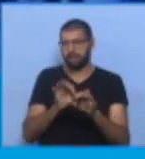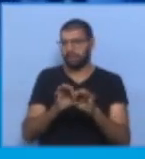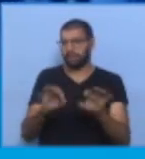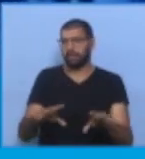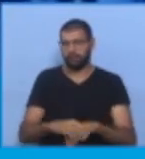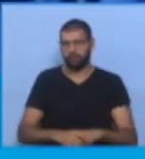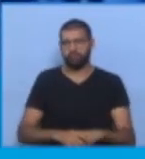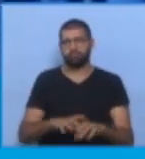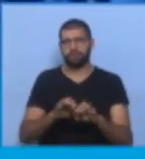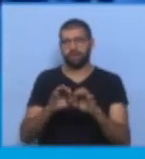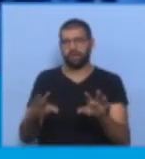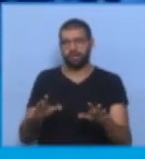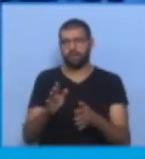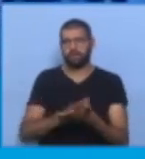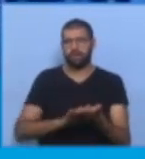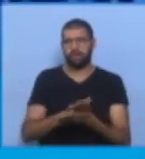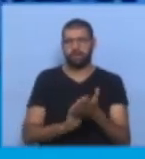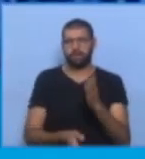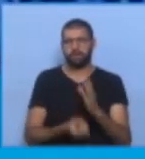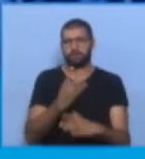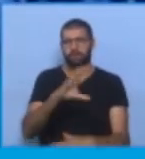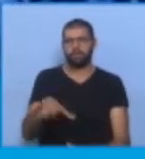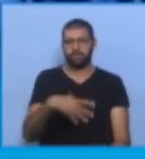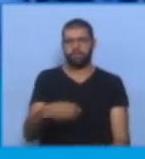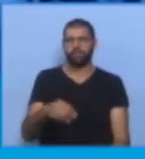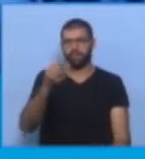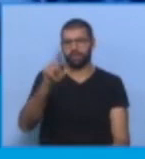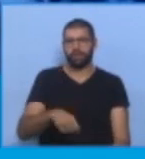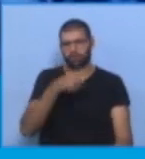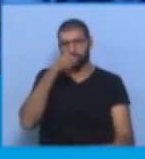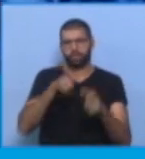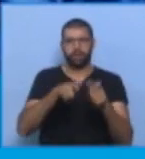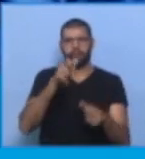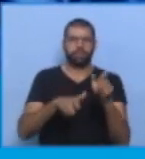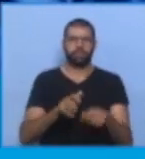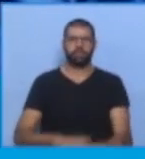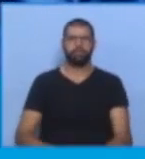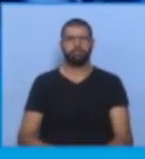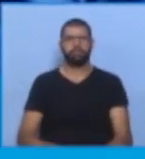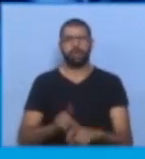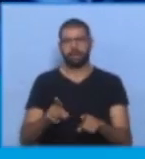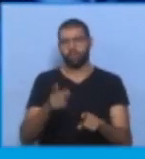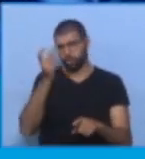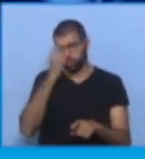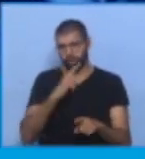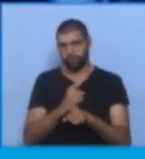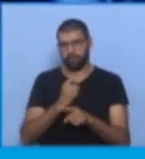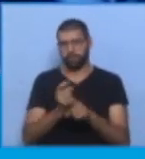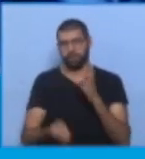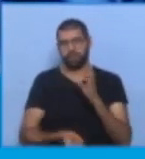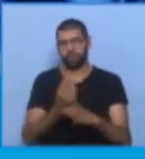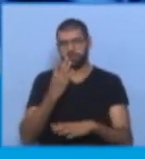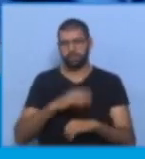que é o contexto das origens do mundo e da humanidade. Ora bem, essas narrativas de